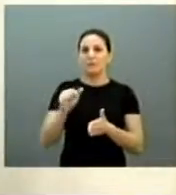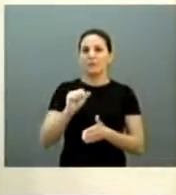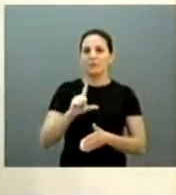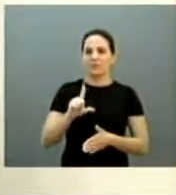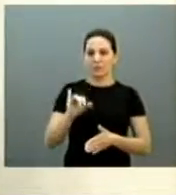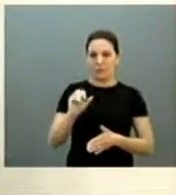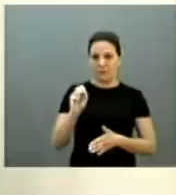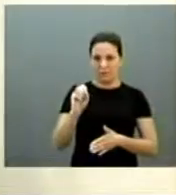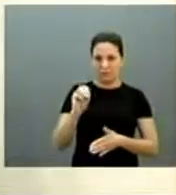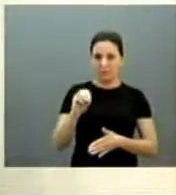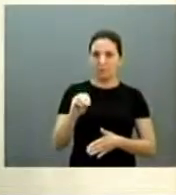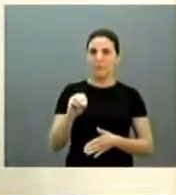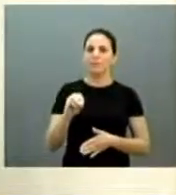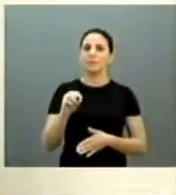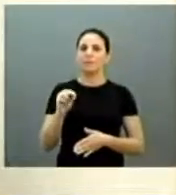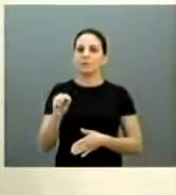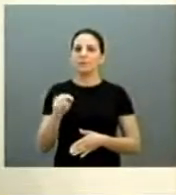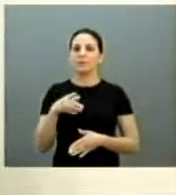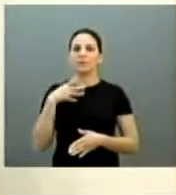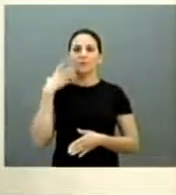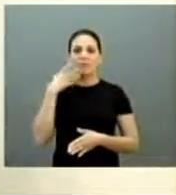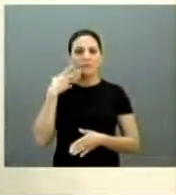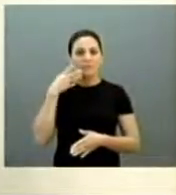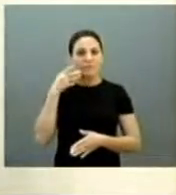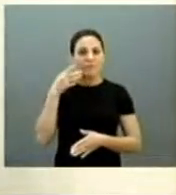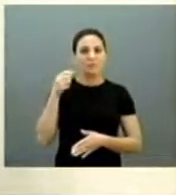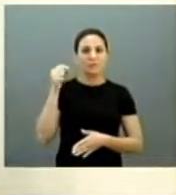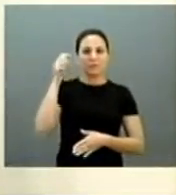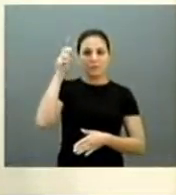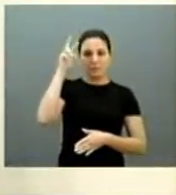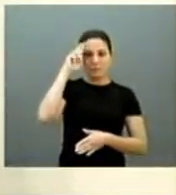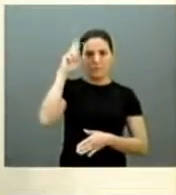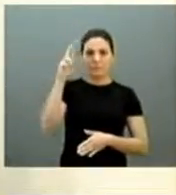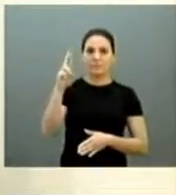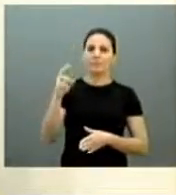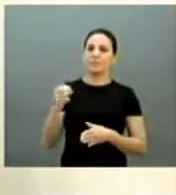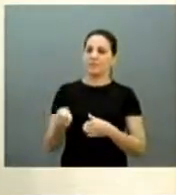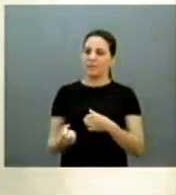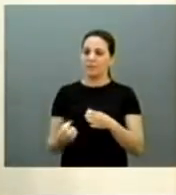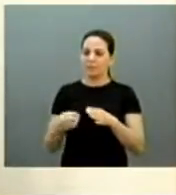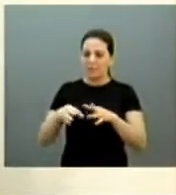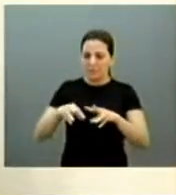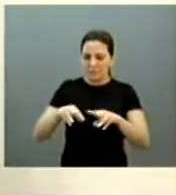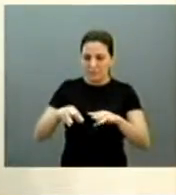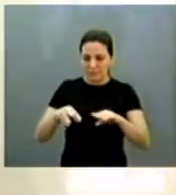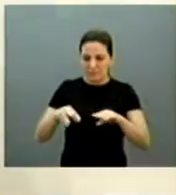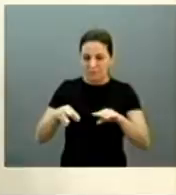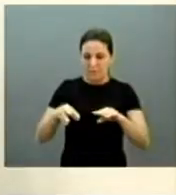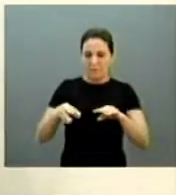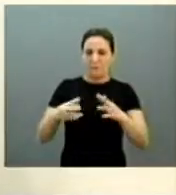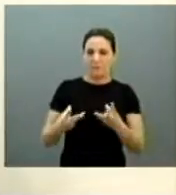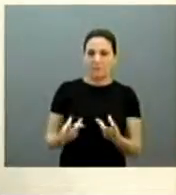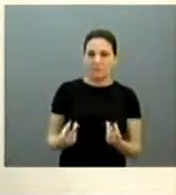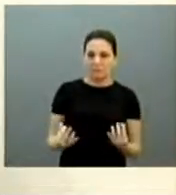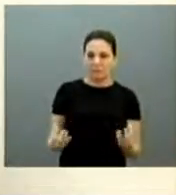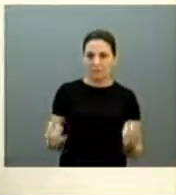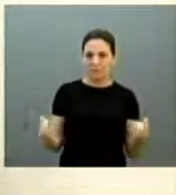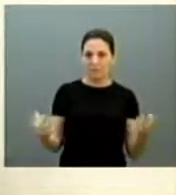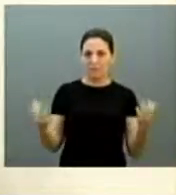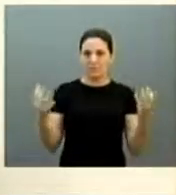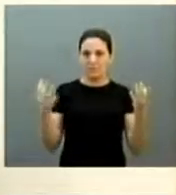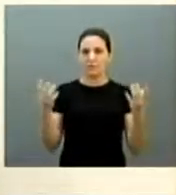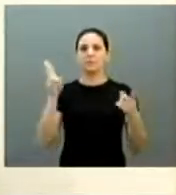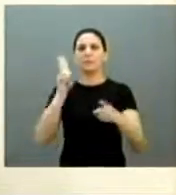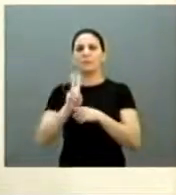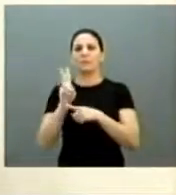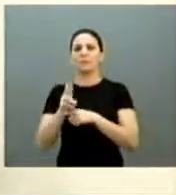Braz, aí a Vossa Excelência falou que eu venho aqui falar de mato e de zeladoria da cidade.